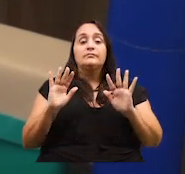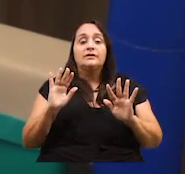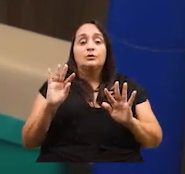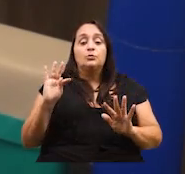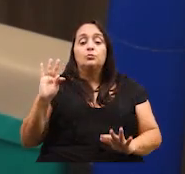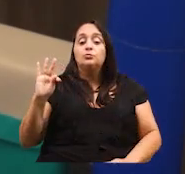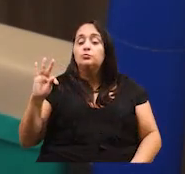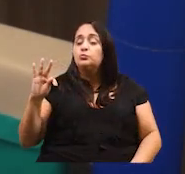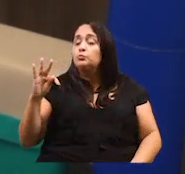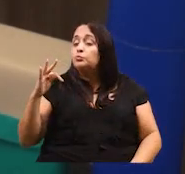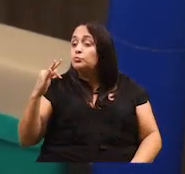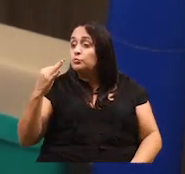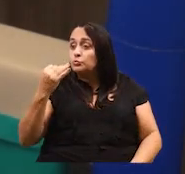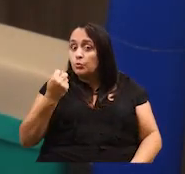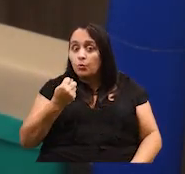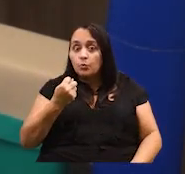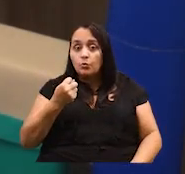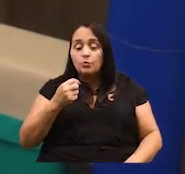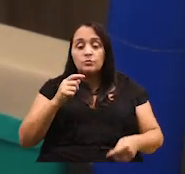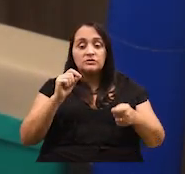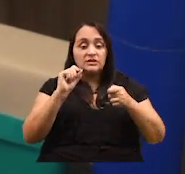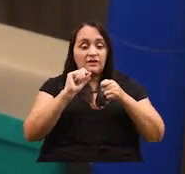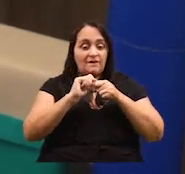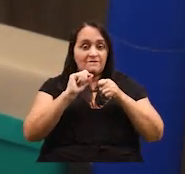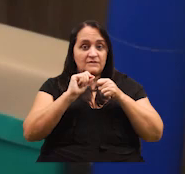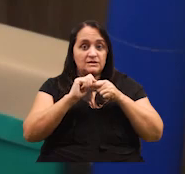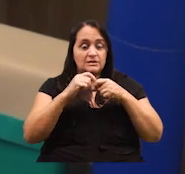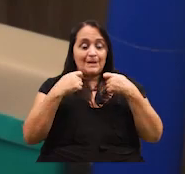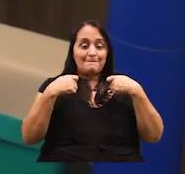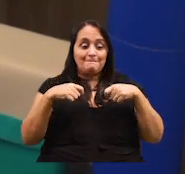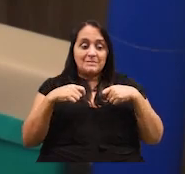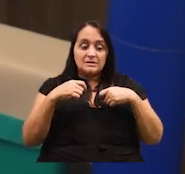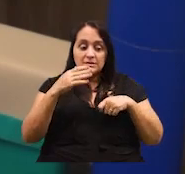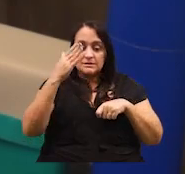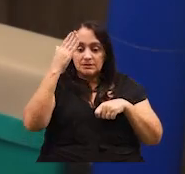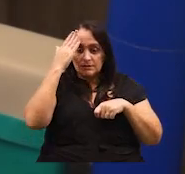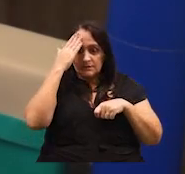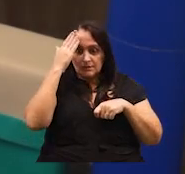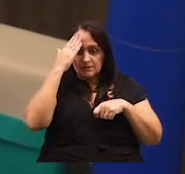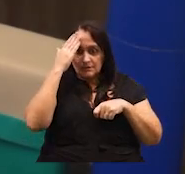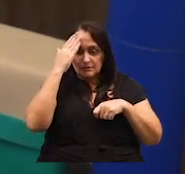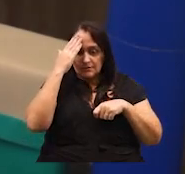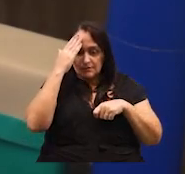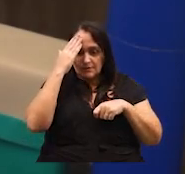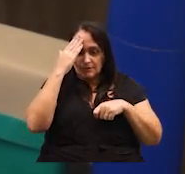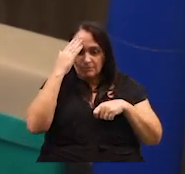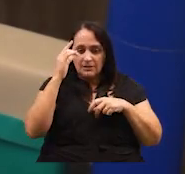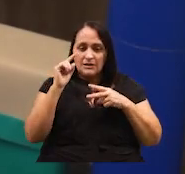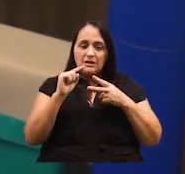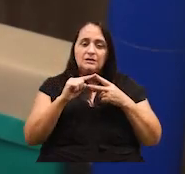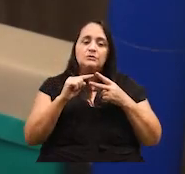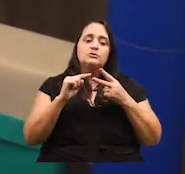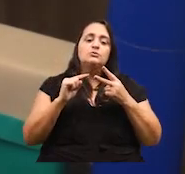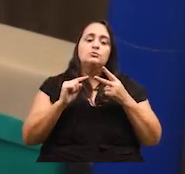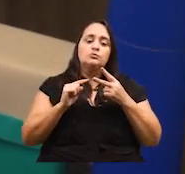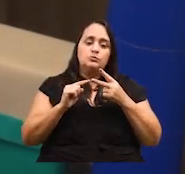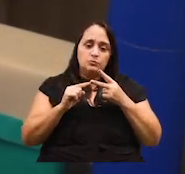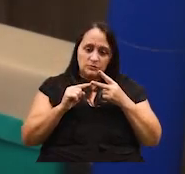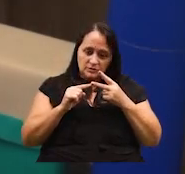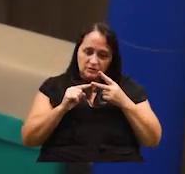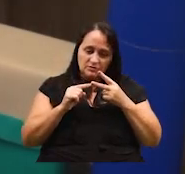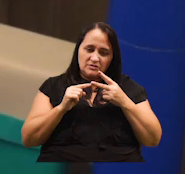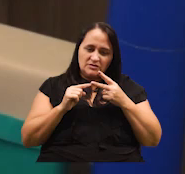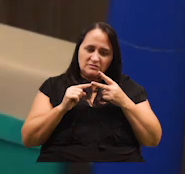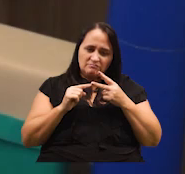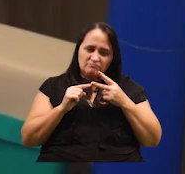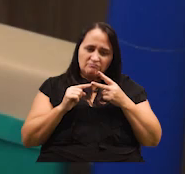gente fizer, a gente precisa saber essas duas coisas. Os ingredientes que a gente vai usar para fazer aquela receita e como